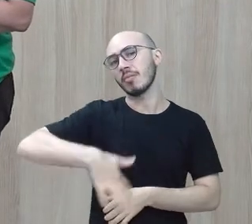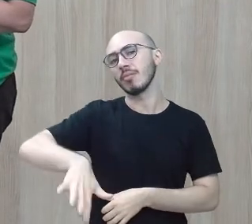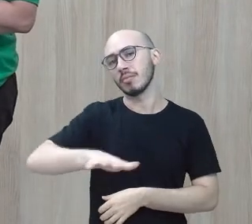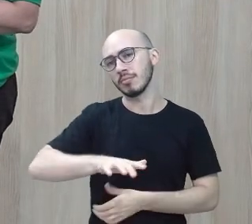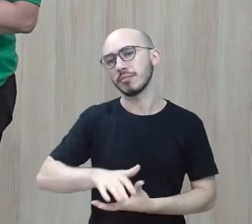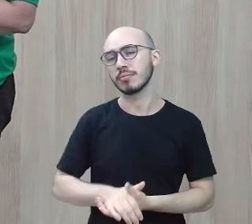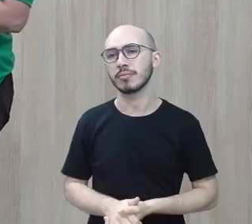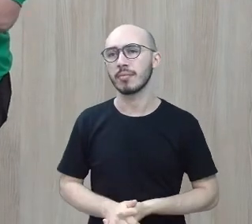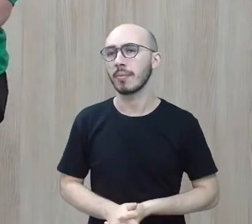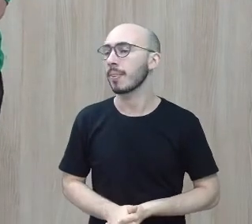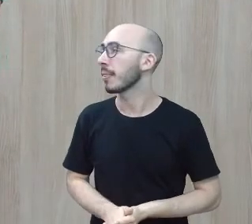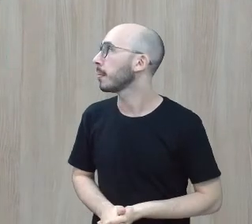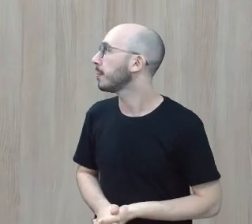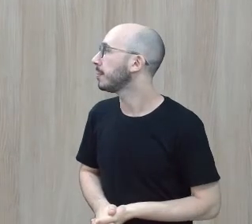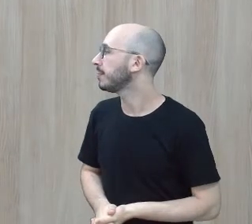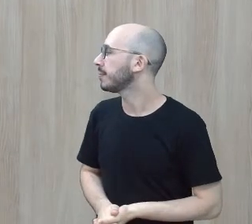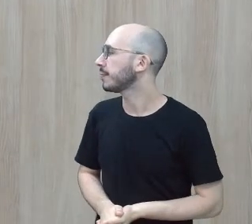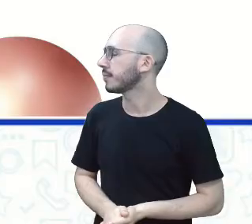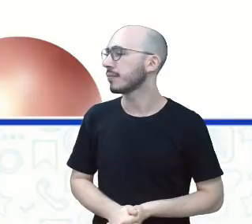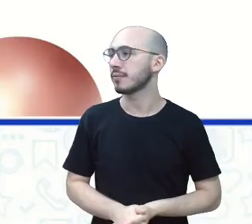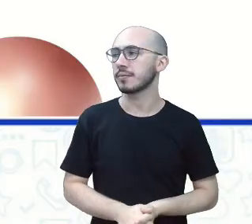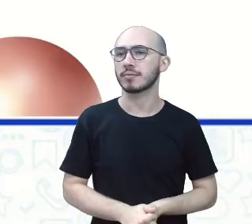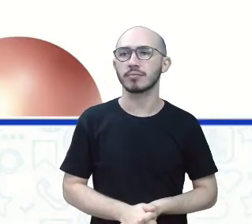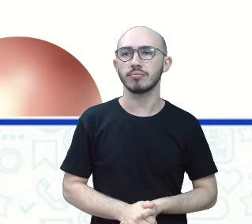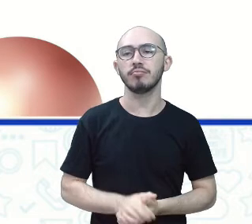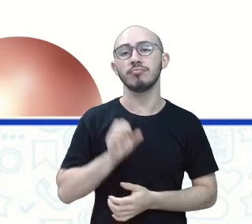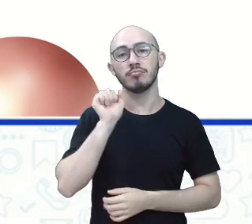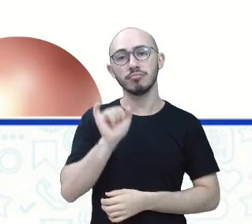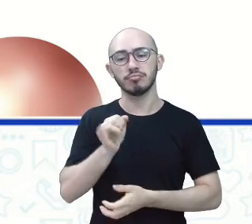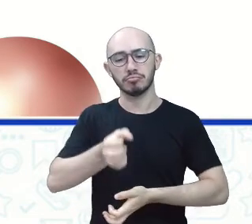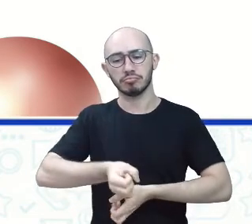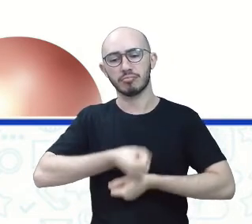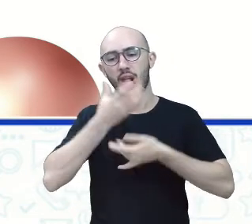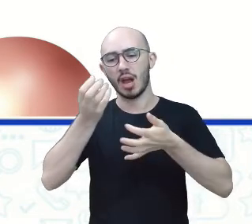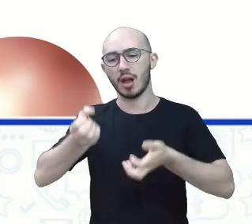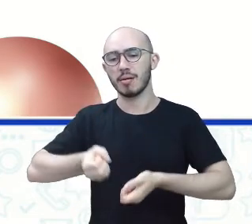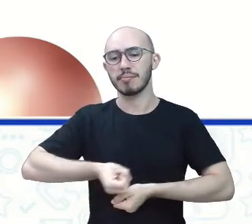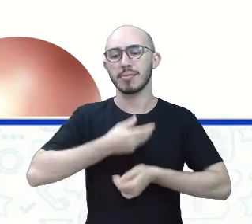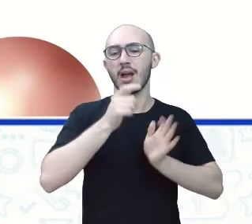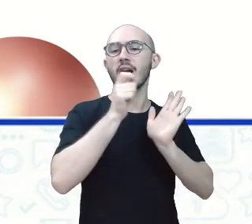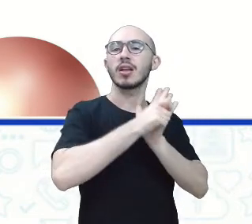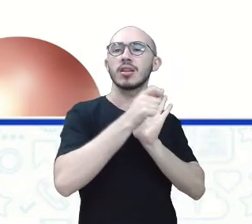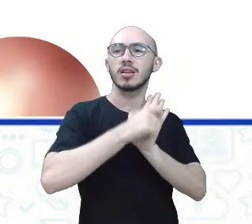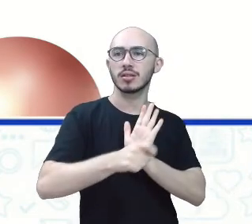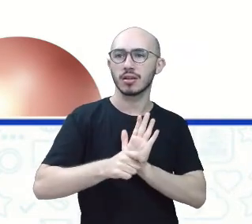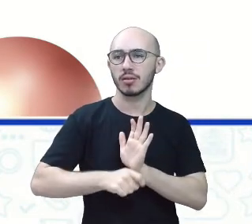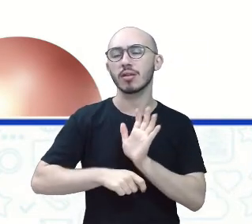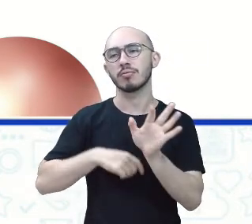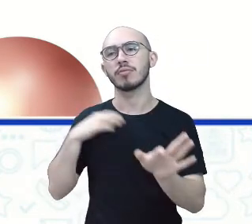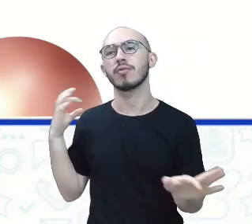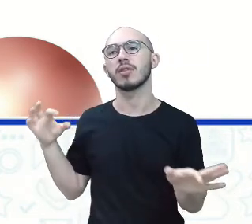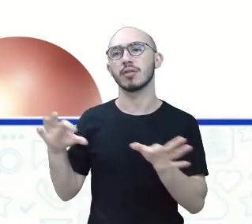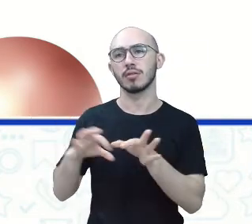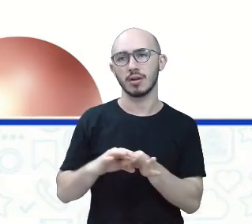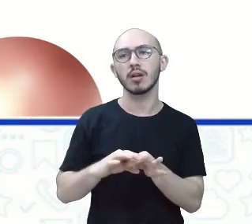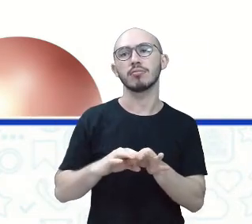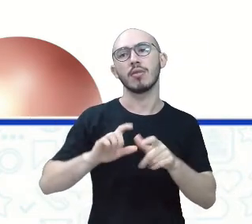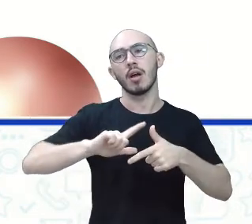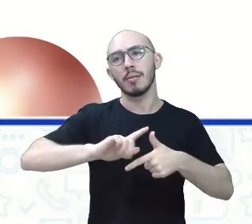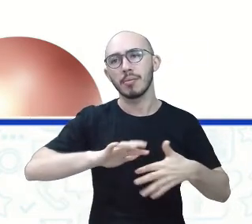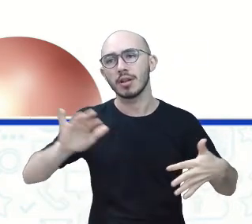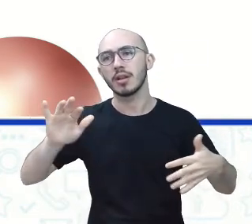nós. Se escreveu poemas alinhados com a vanguarda